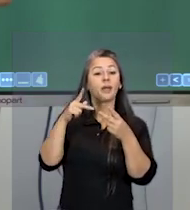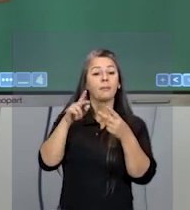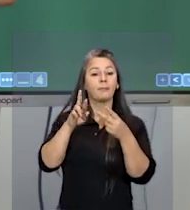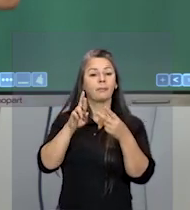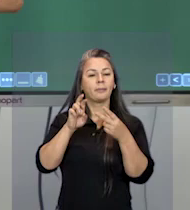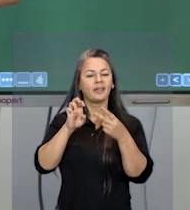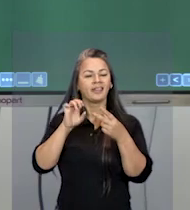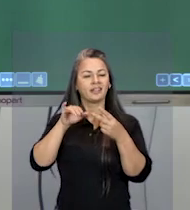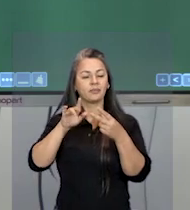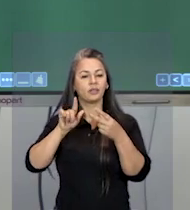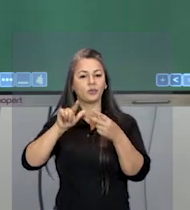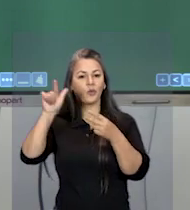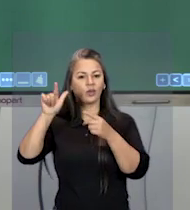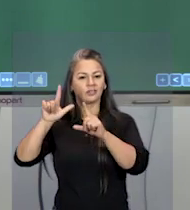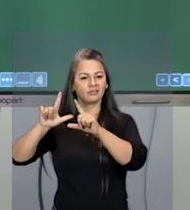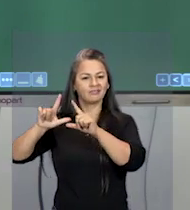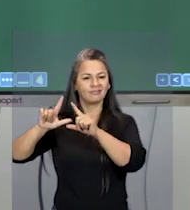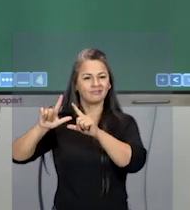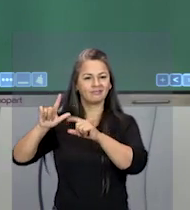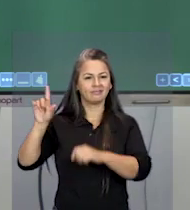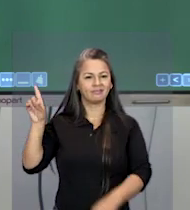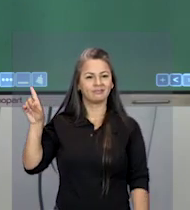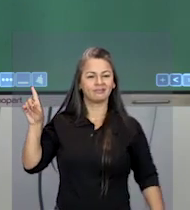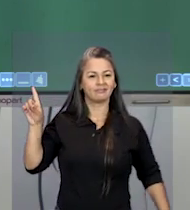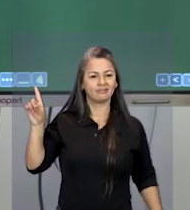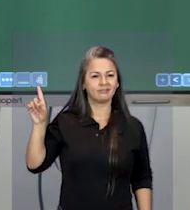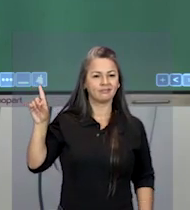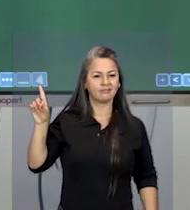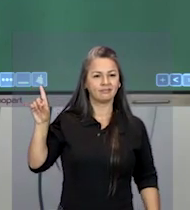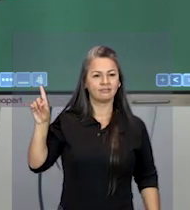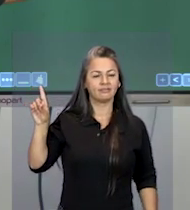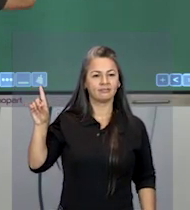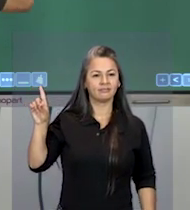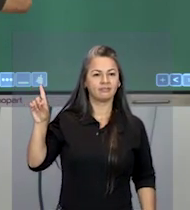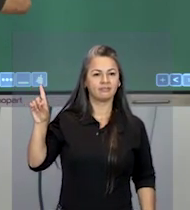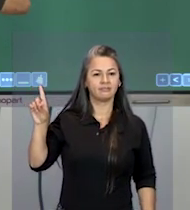perímetro do triângulo DEF.